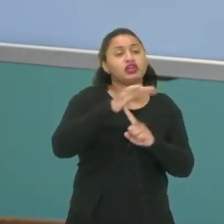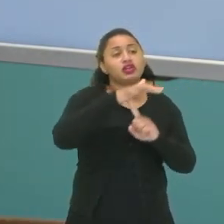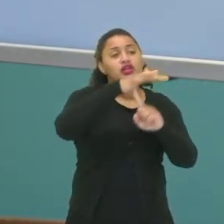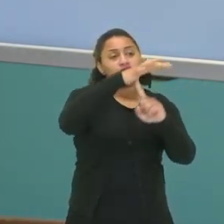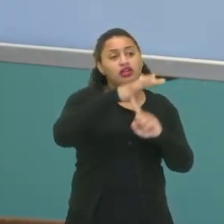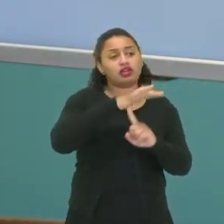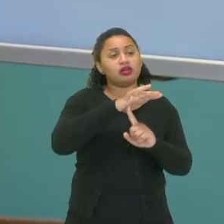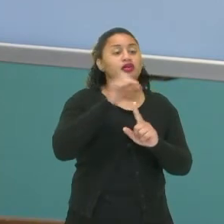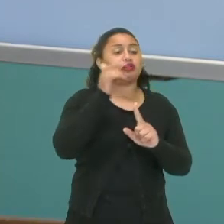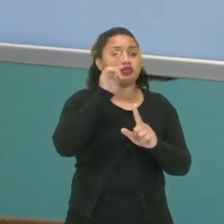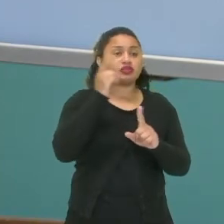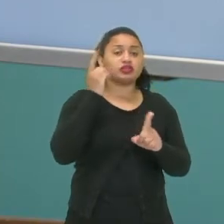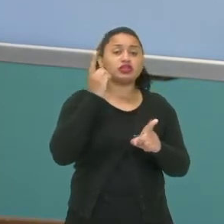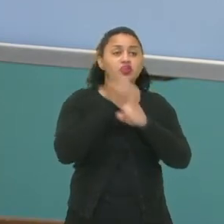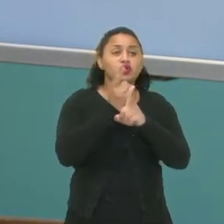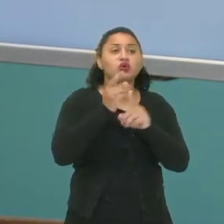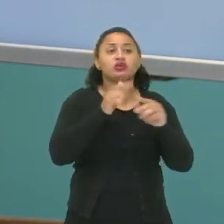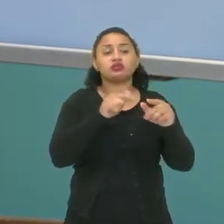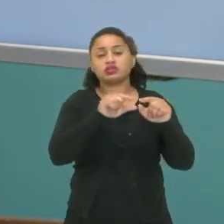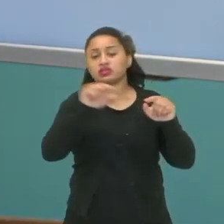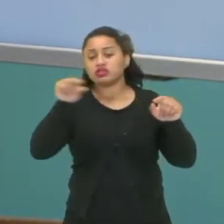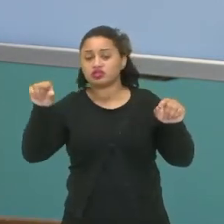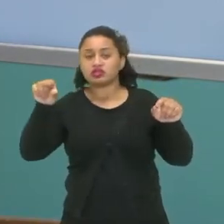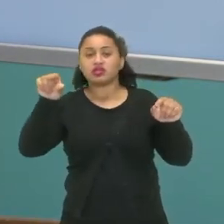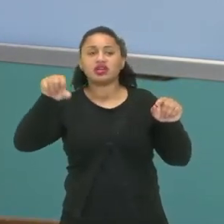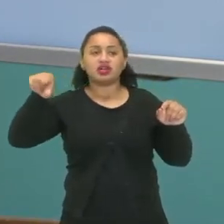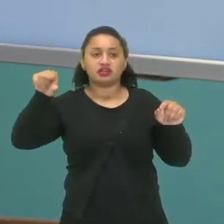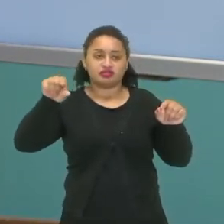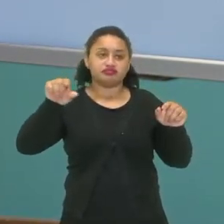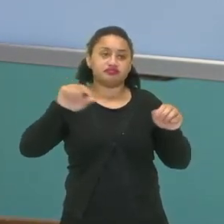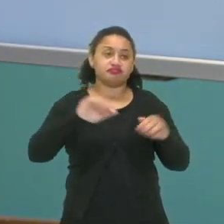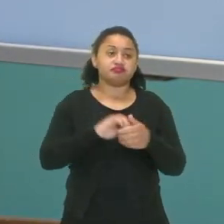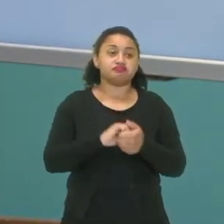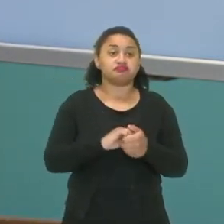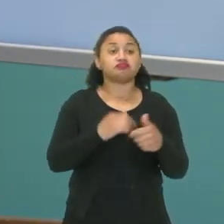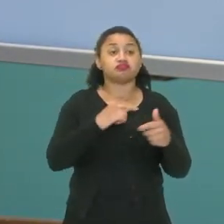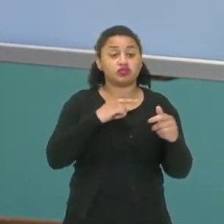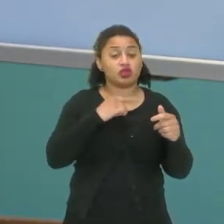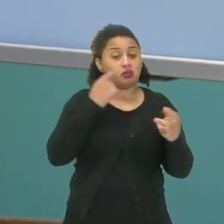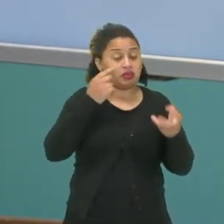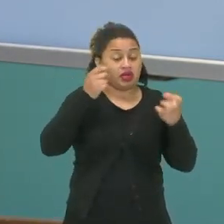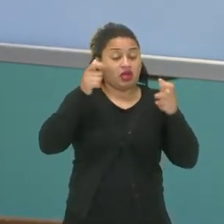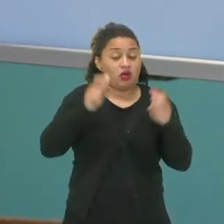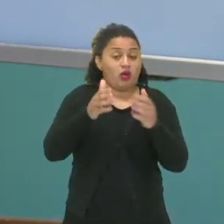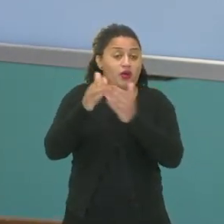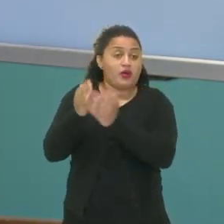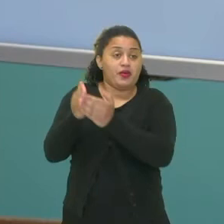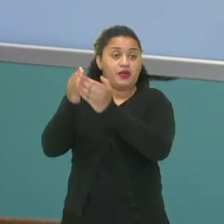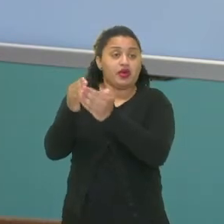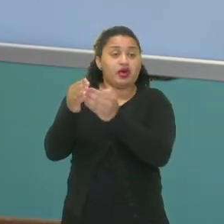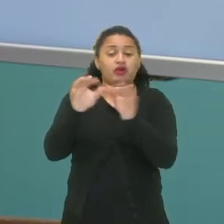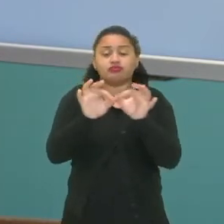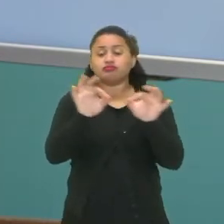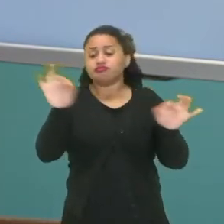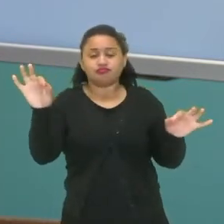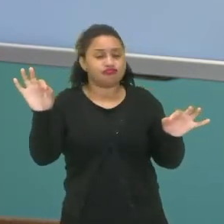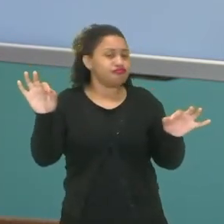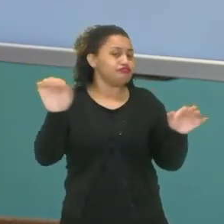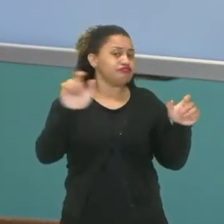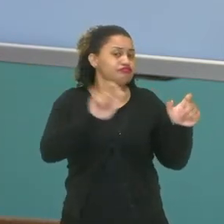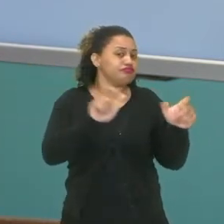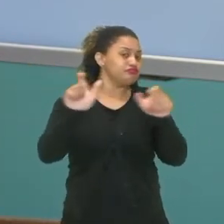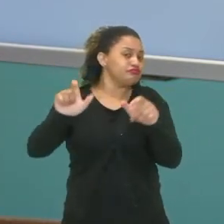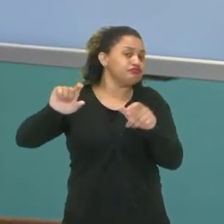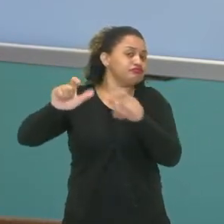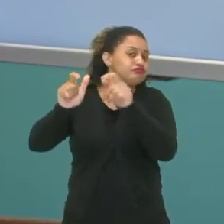para encontrar a embarcação? Então a embarcação está aqui, né? E eu preciso saber qual a localização.